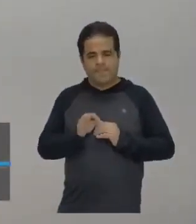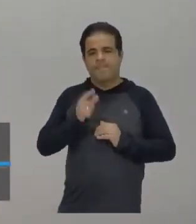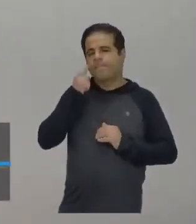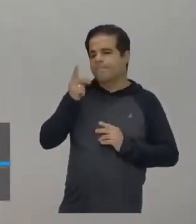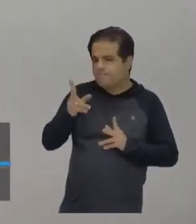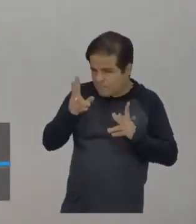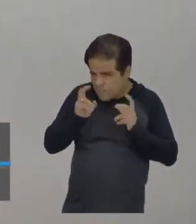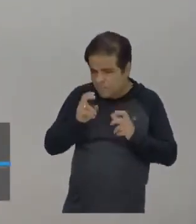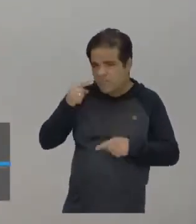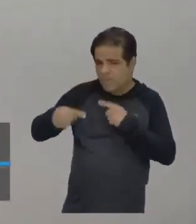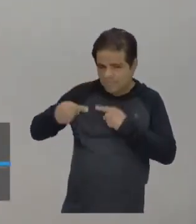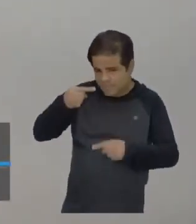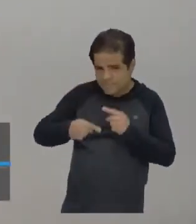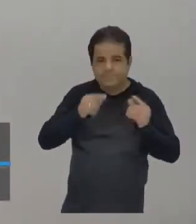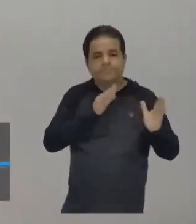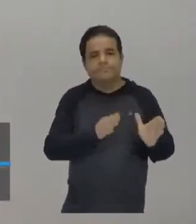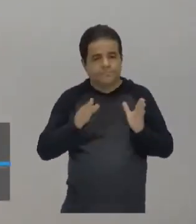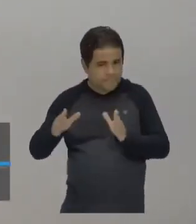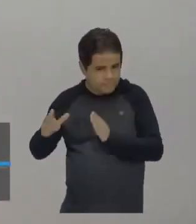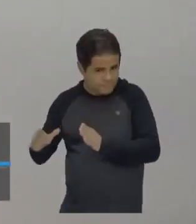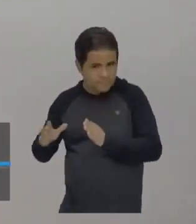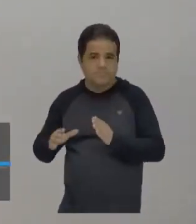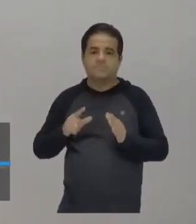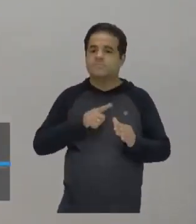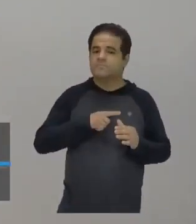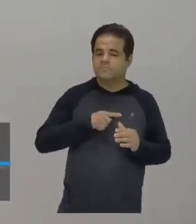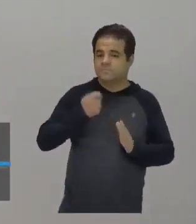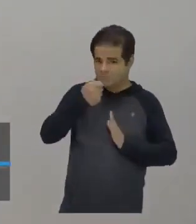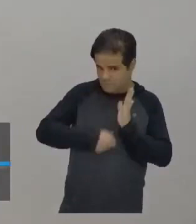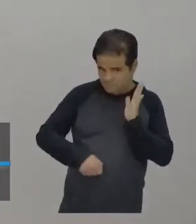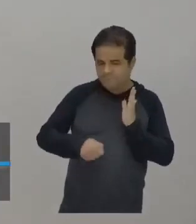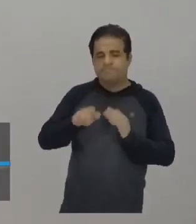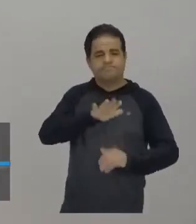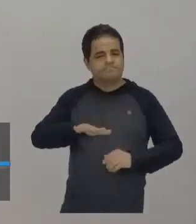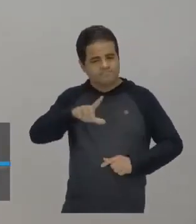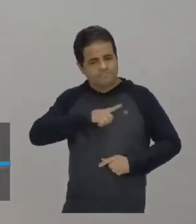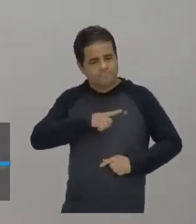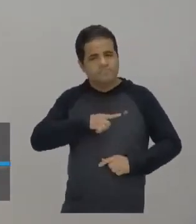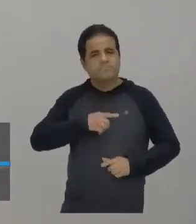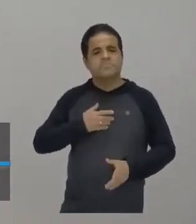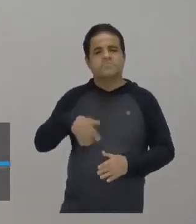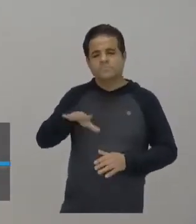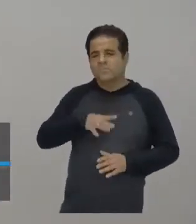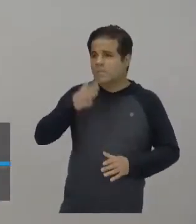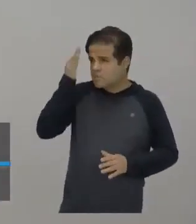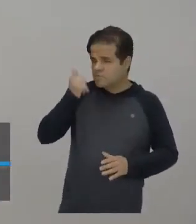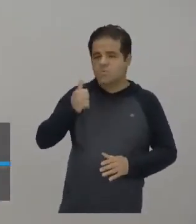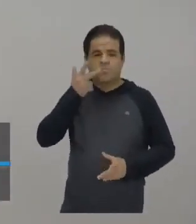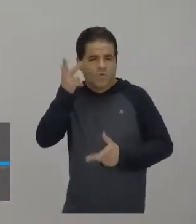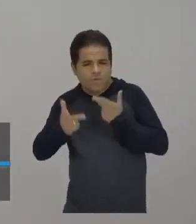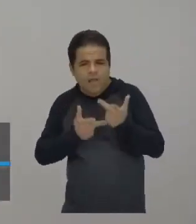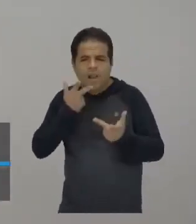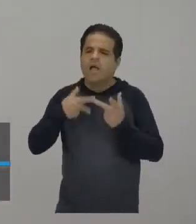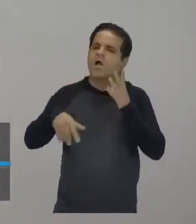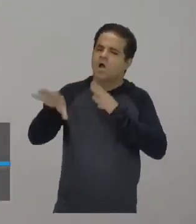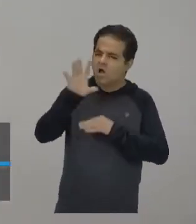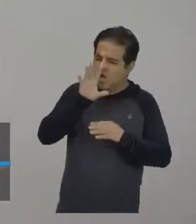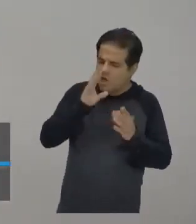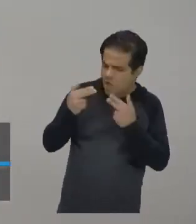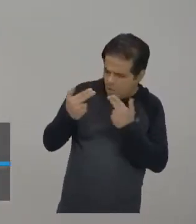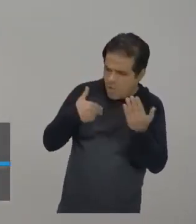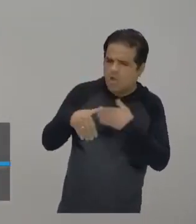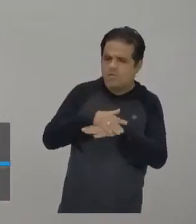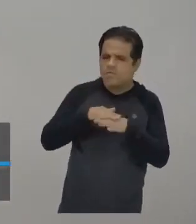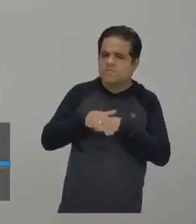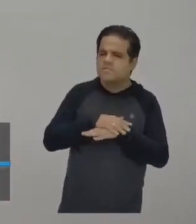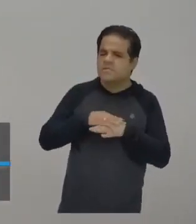Perceberam que o debate também é organizado. O Gilberto Dimenstein, ótimo escritor, ótimo jornalista, ele soube articular muito bem o texto dele. Então vamos extrair agora,